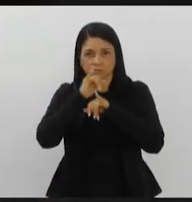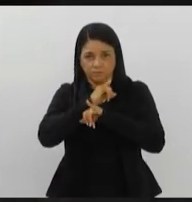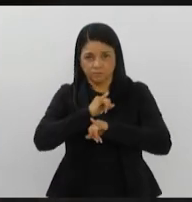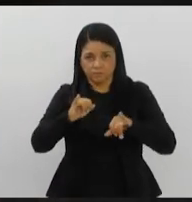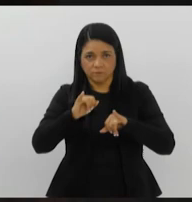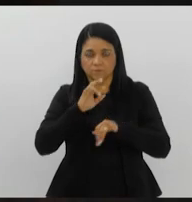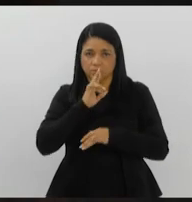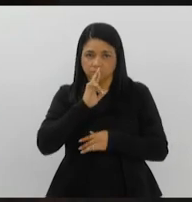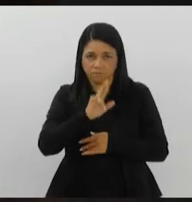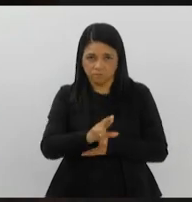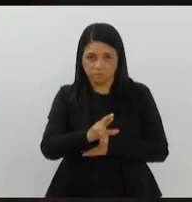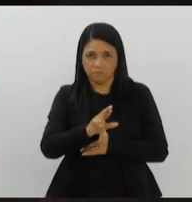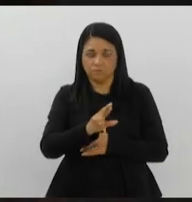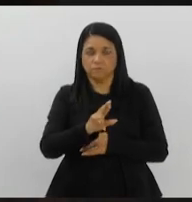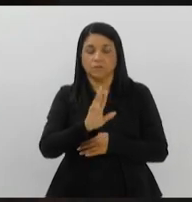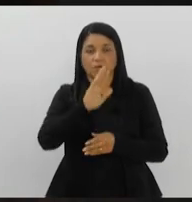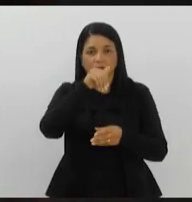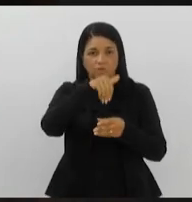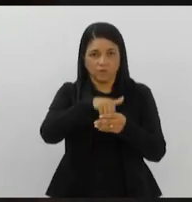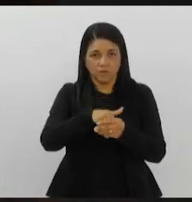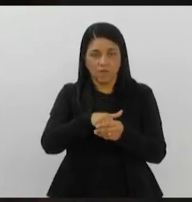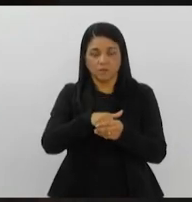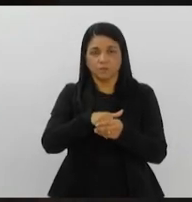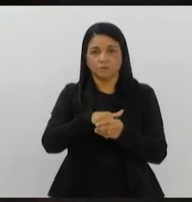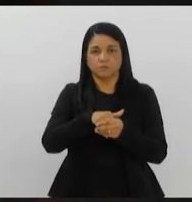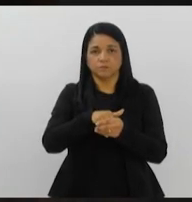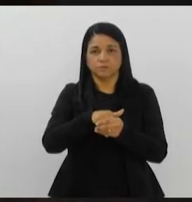proclamará o resultado. Votaram